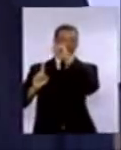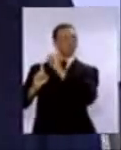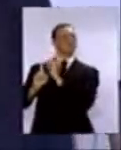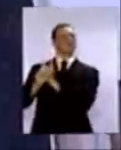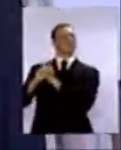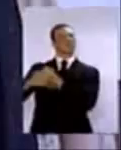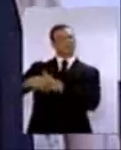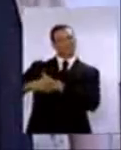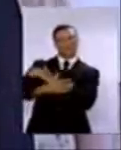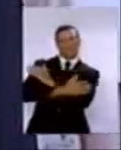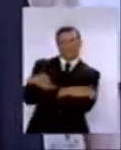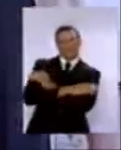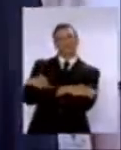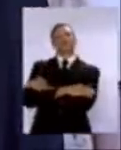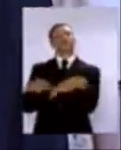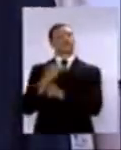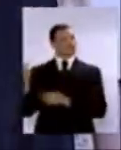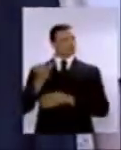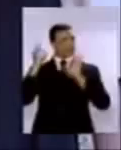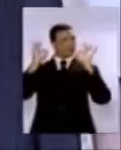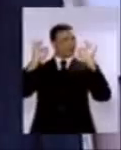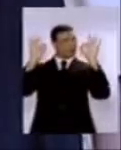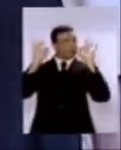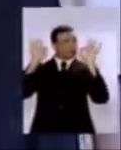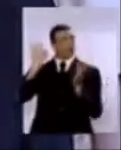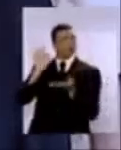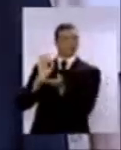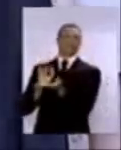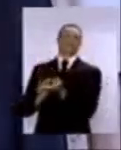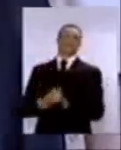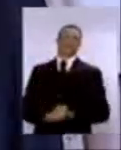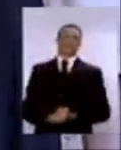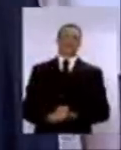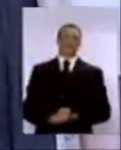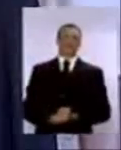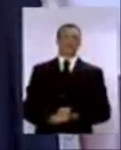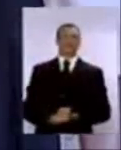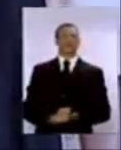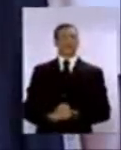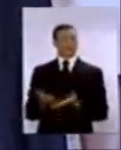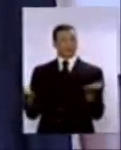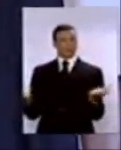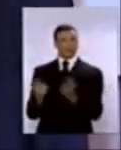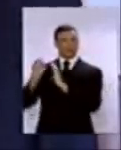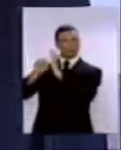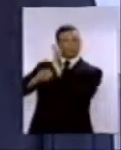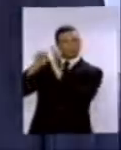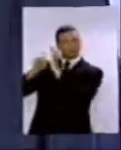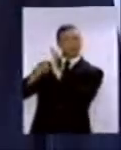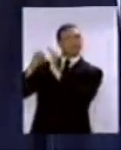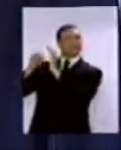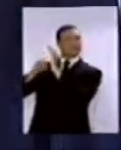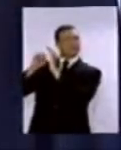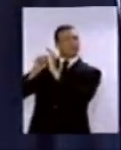esse cumprimento sem dúvida nenhuma muito especial e sendo registrado agora